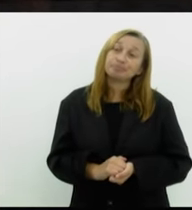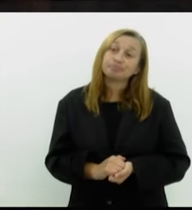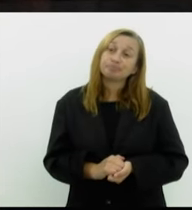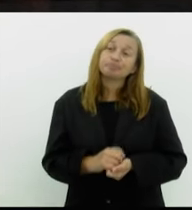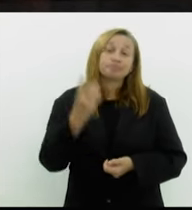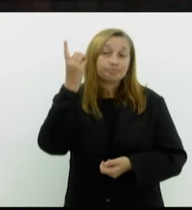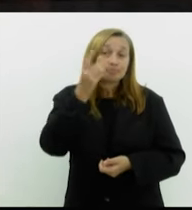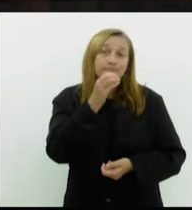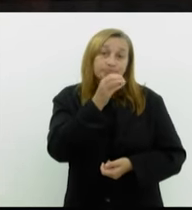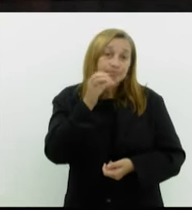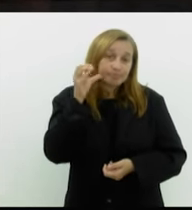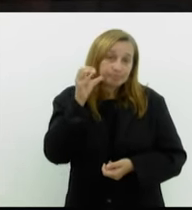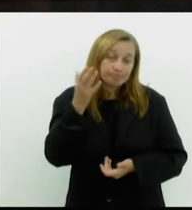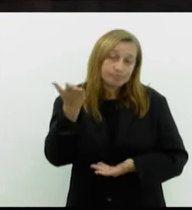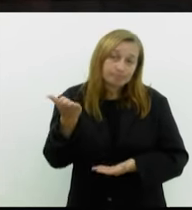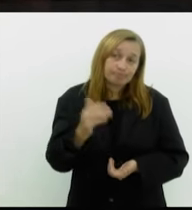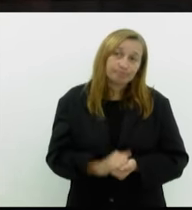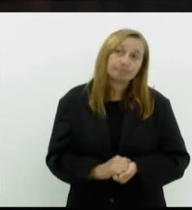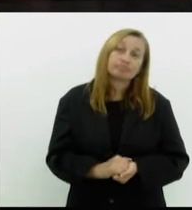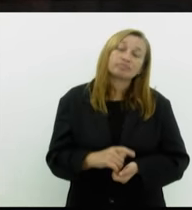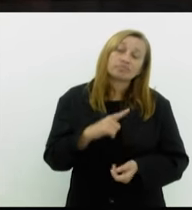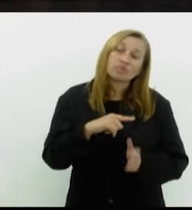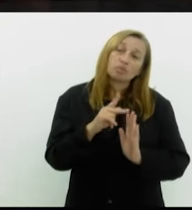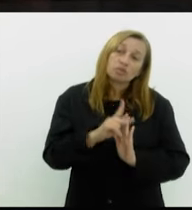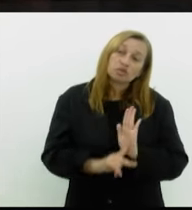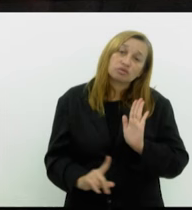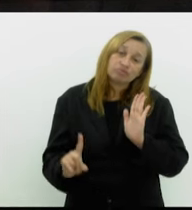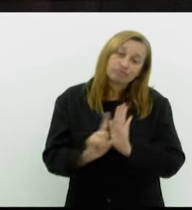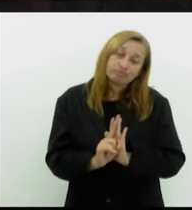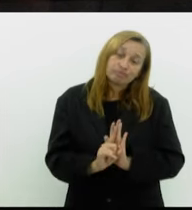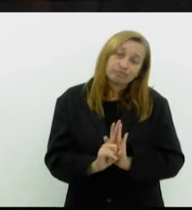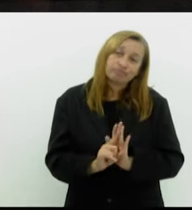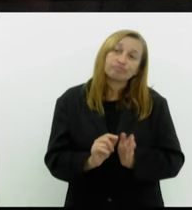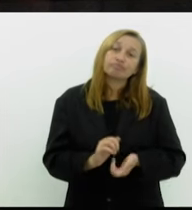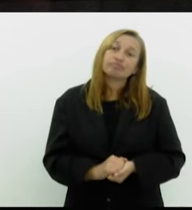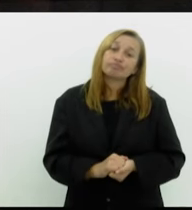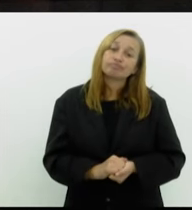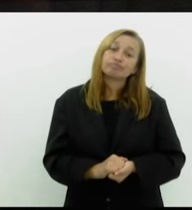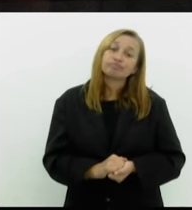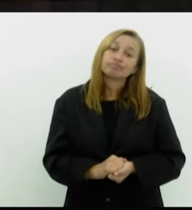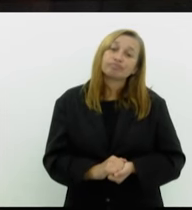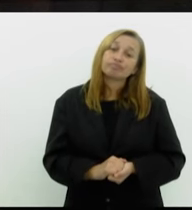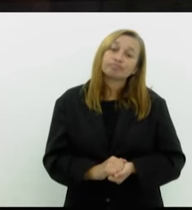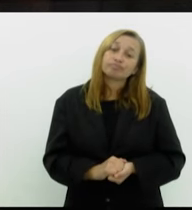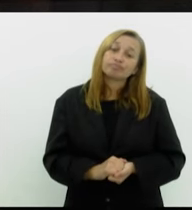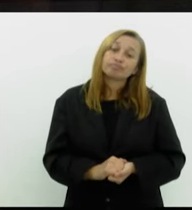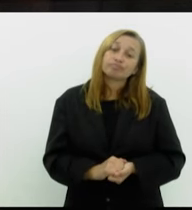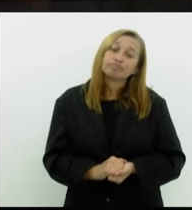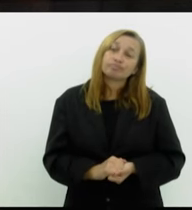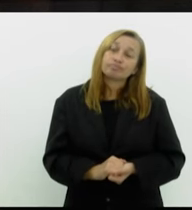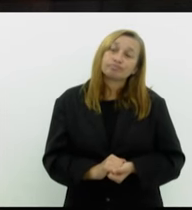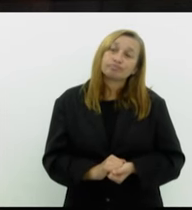Deputada Célia tem um projeto de lei que diz respeito